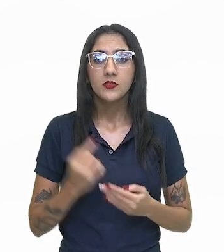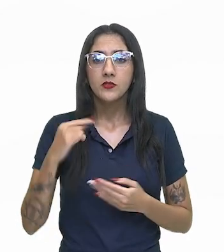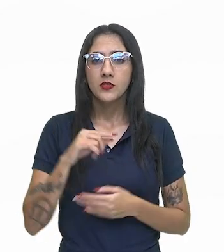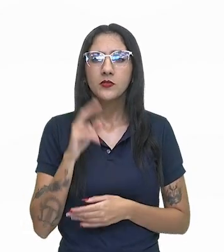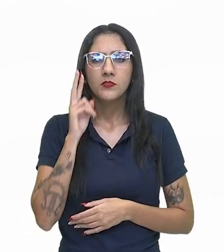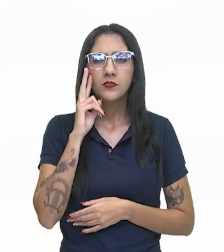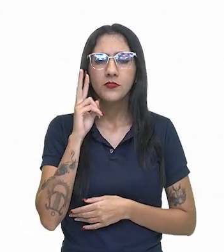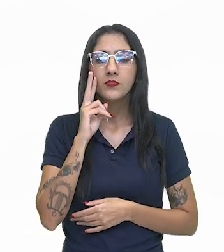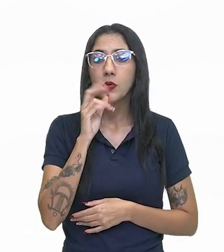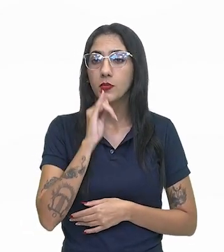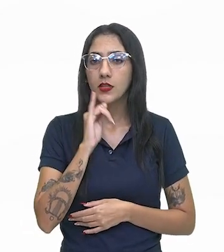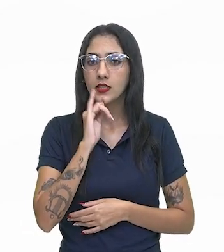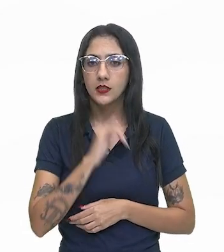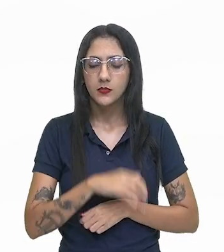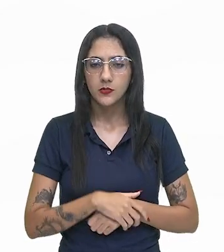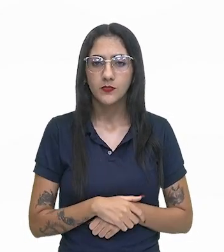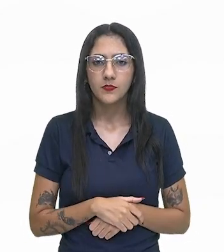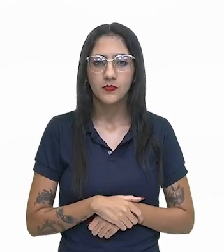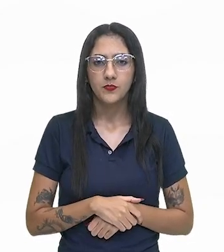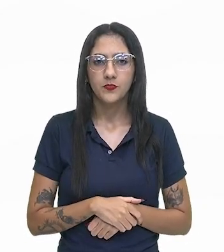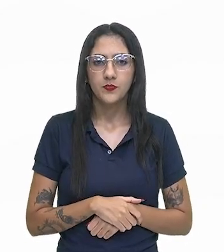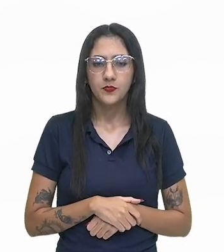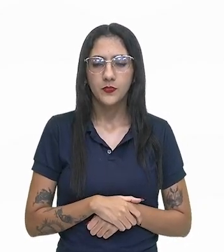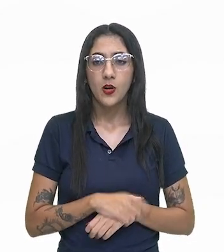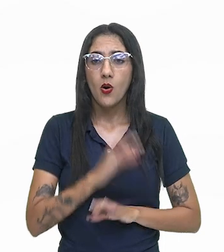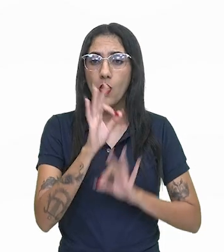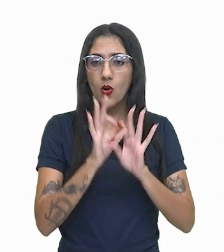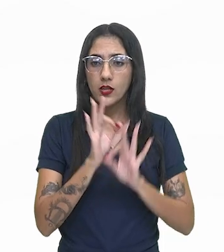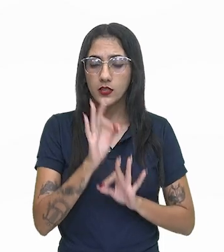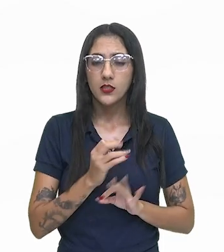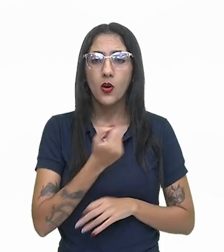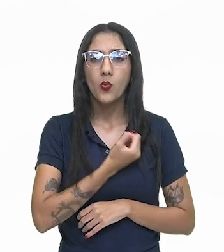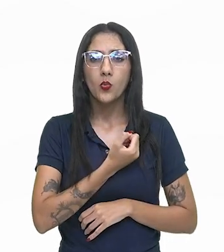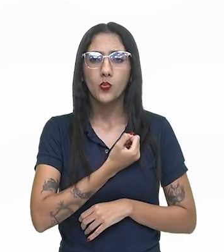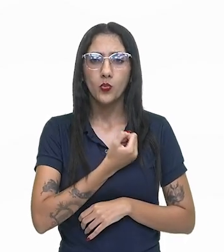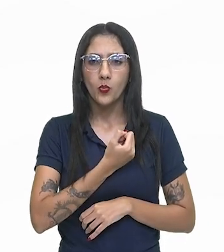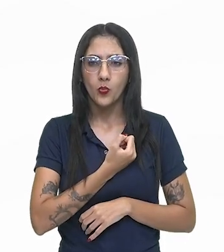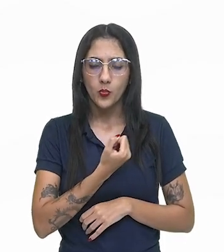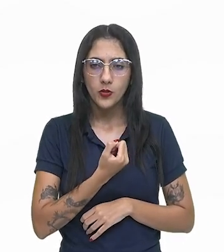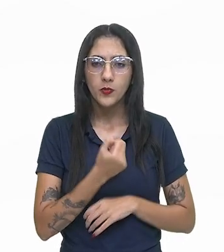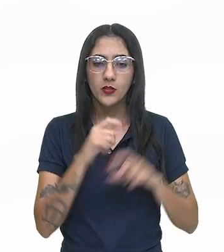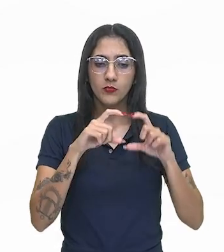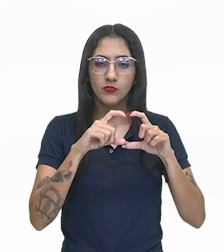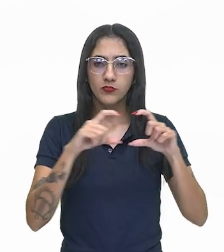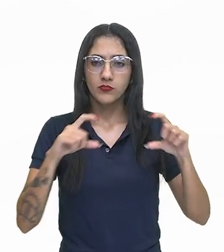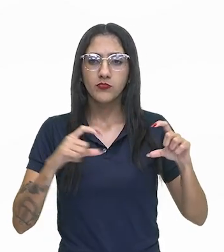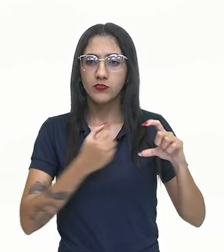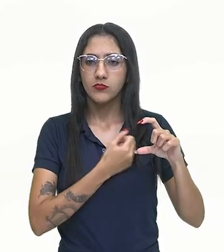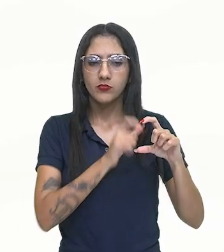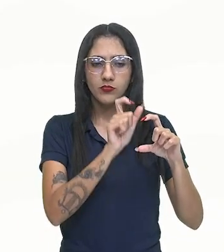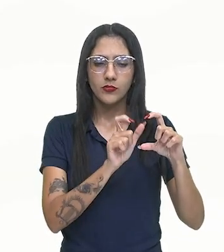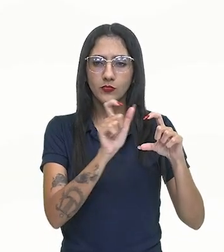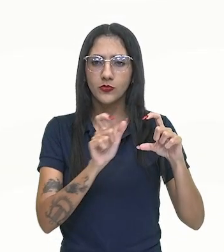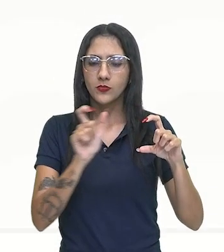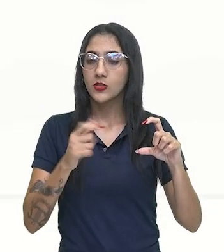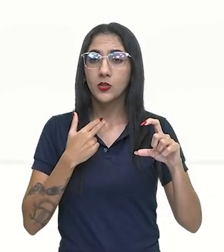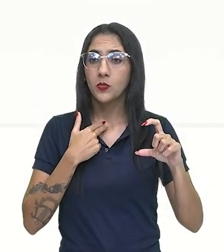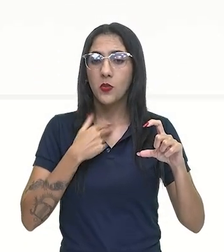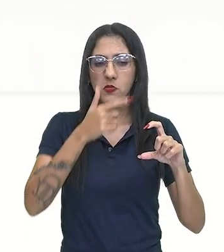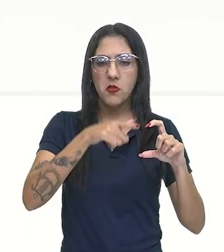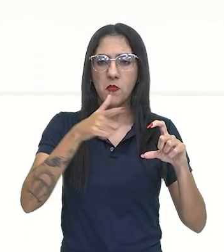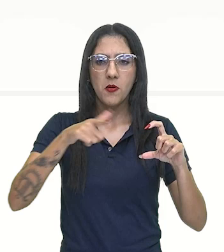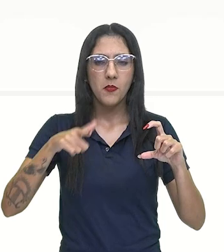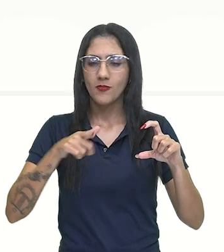formar um número de 3 algarismos, só que sem repeti-los. Tá? Essa é uma condição